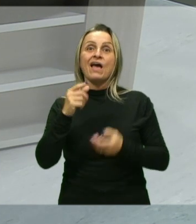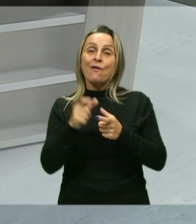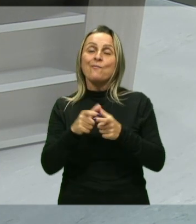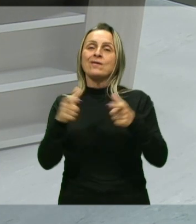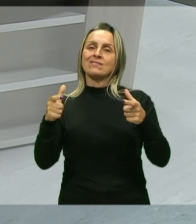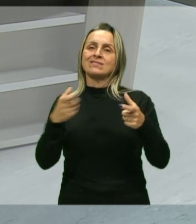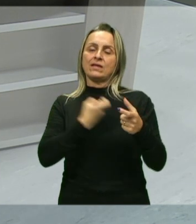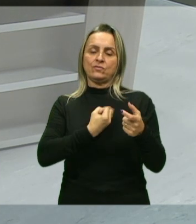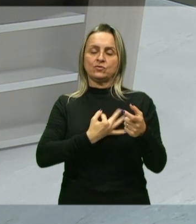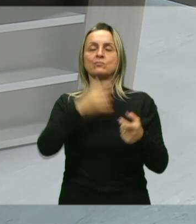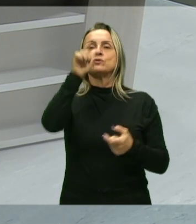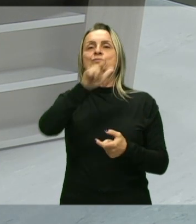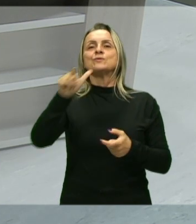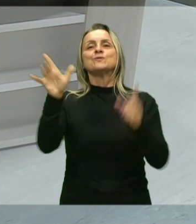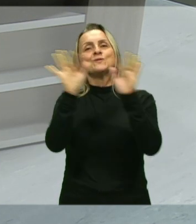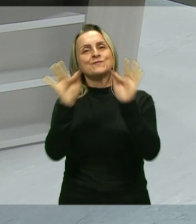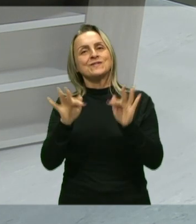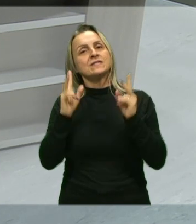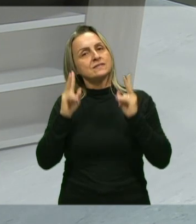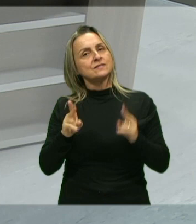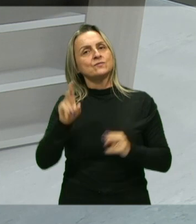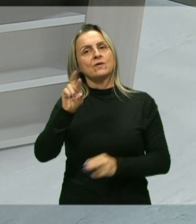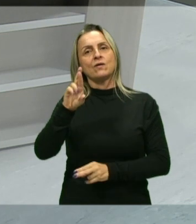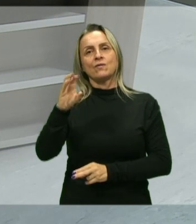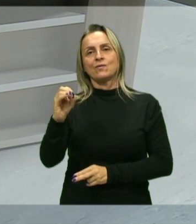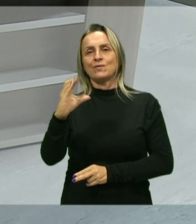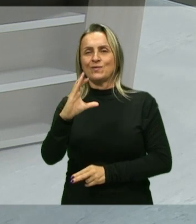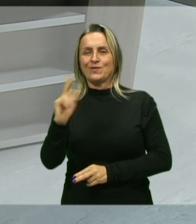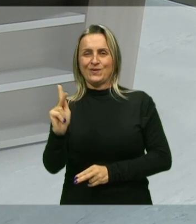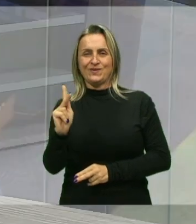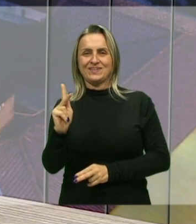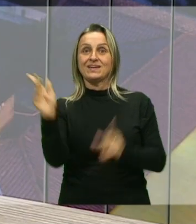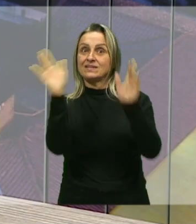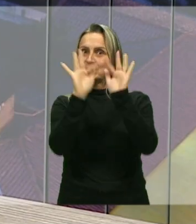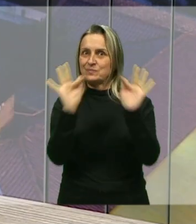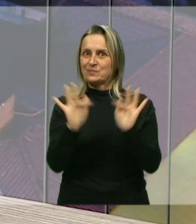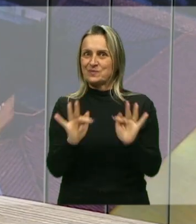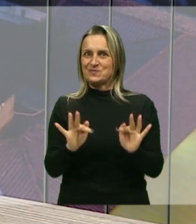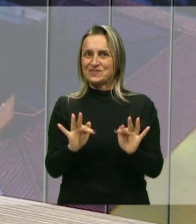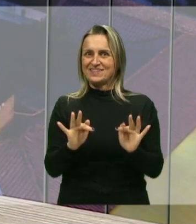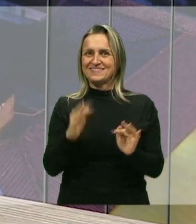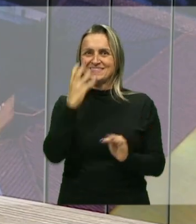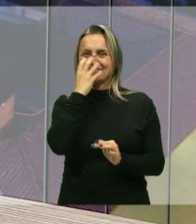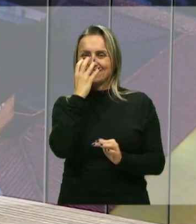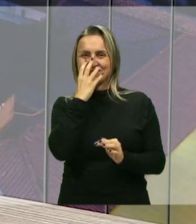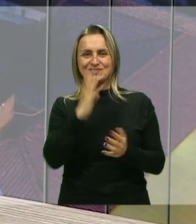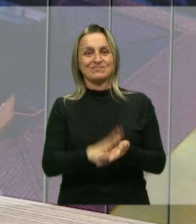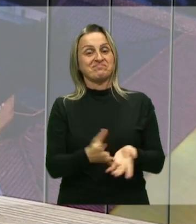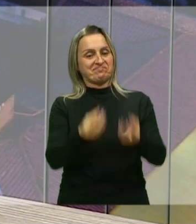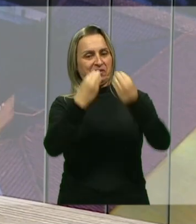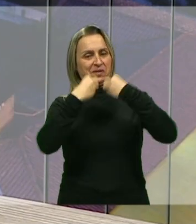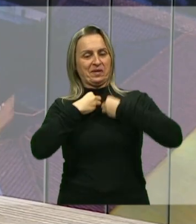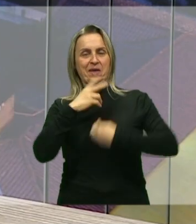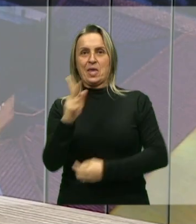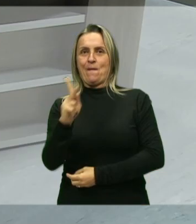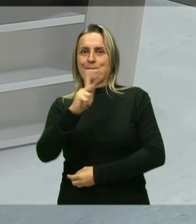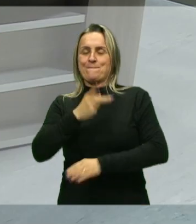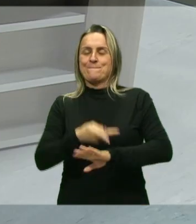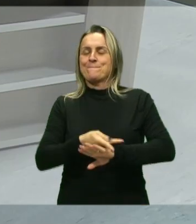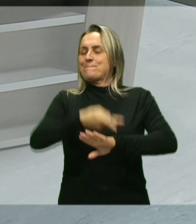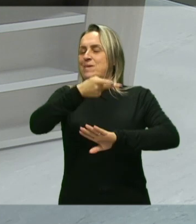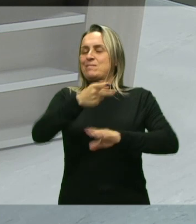felicíssimo com a hibisco, né? Eu tô. Pode dizer que eu ganhei o maior prêmio da minha vida. E